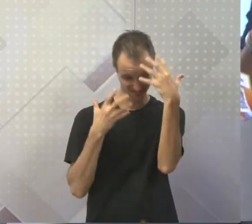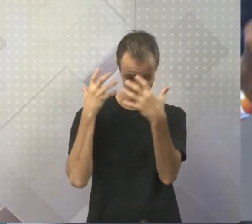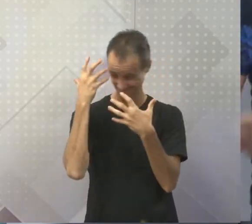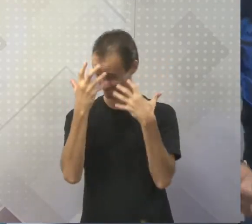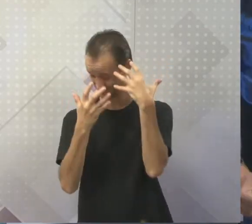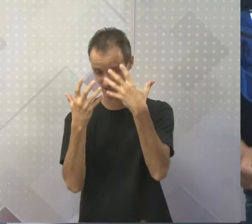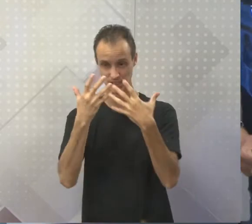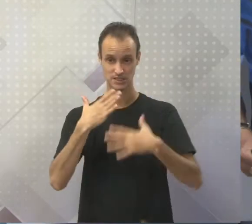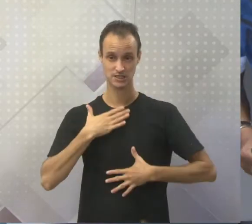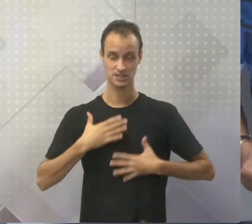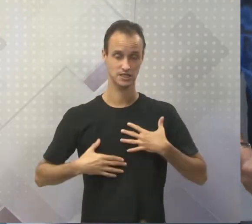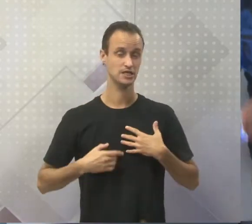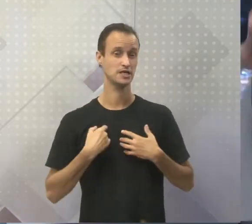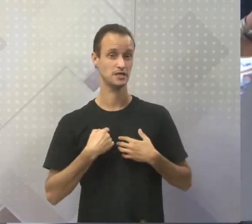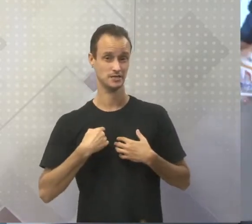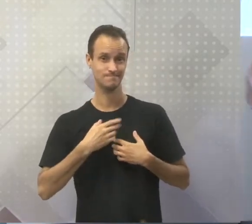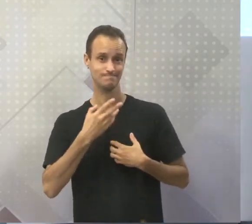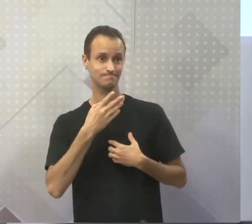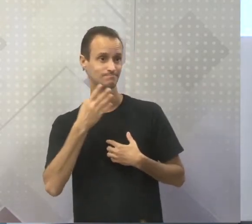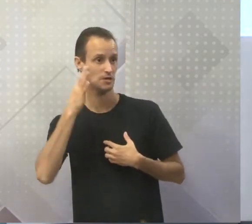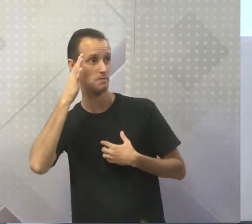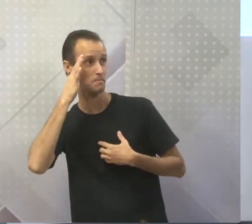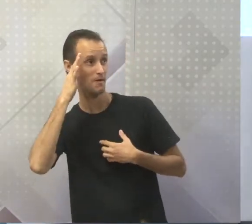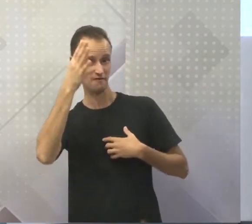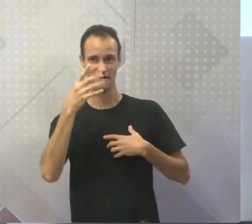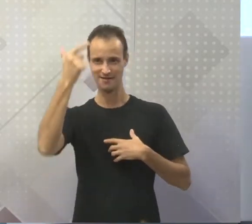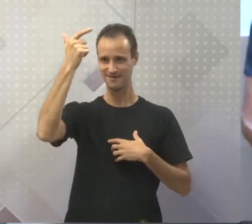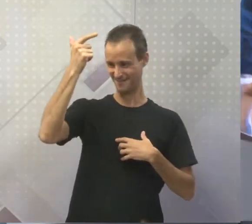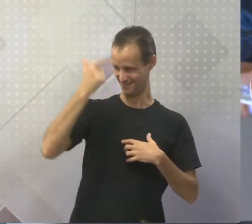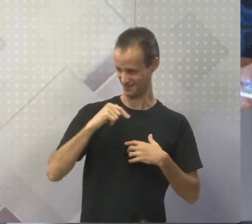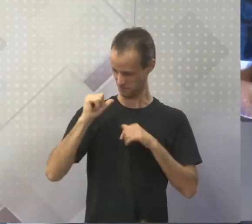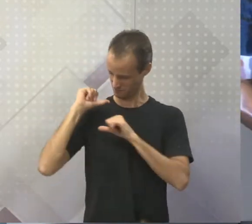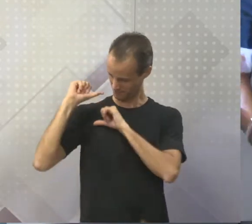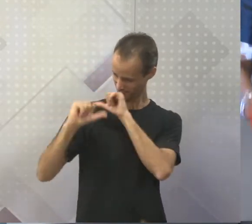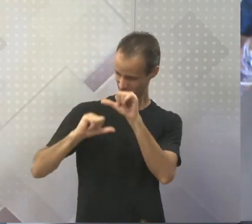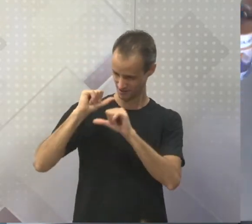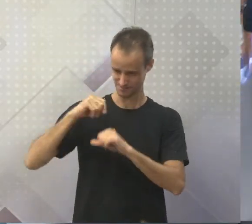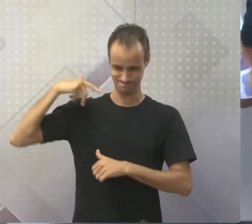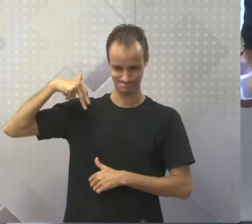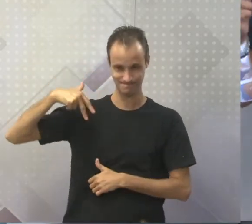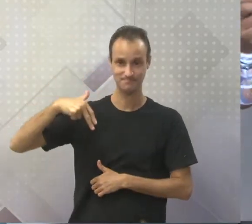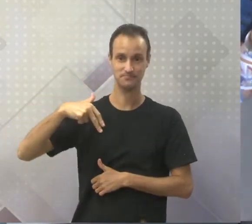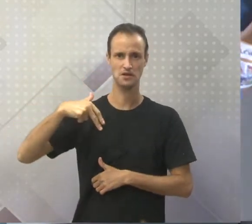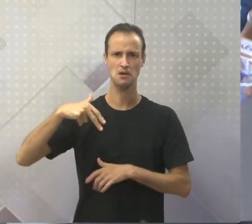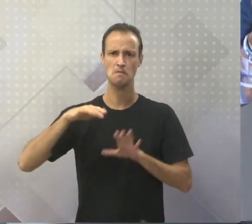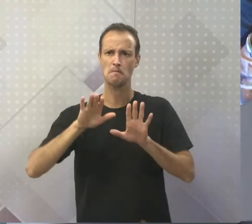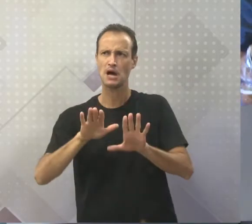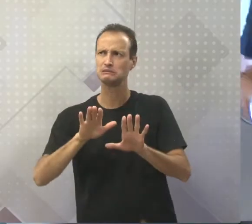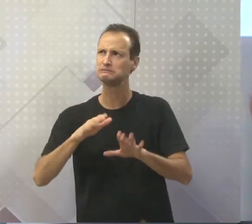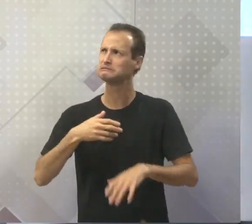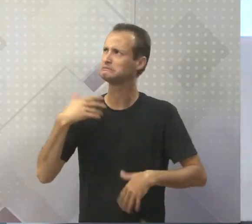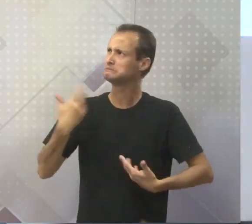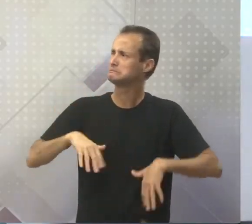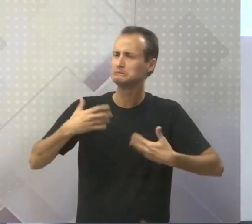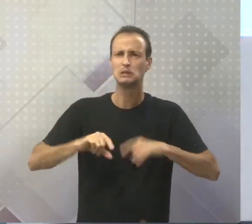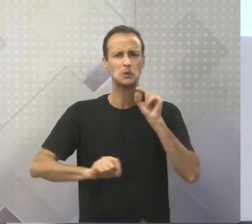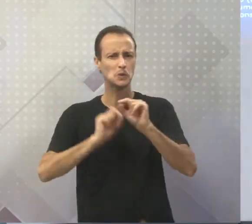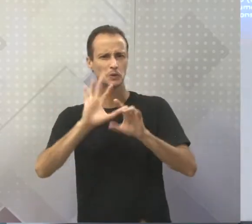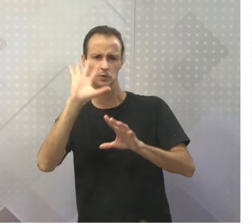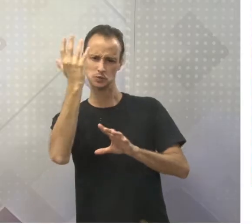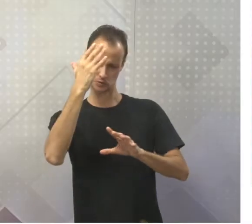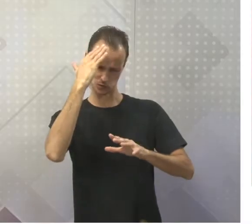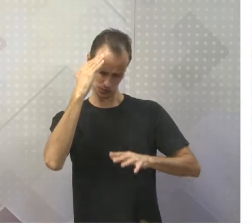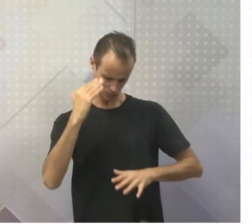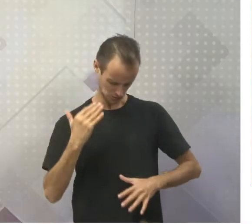metamorfose. Eu prefiro ser essa metamorfose ambulante. Aí ele diz, meu Deus, o que é que está acontecendo comigo? Dá uma